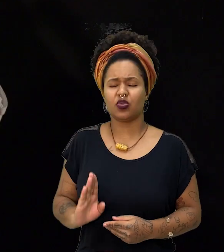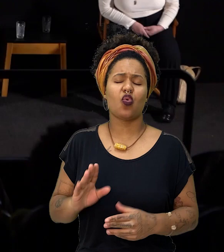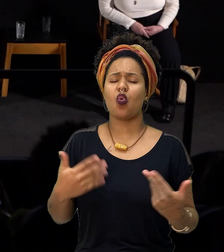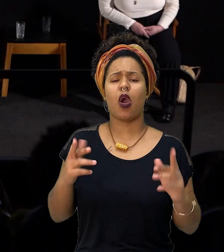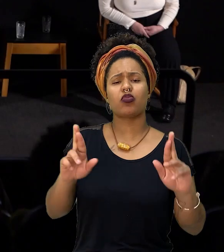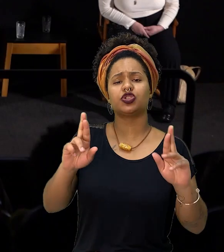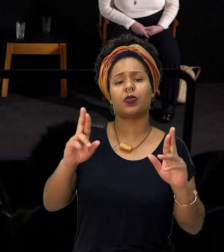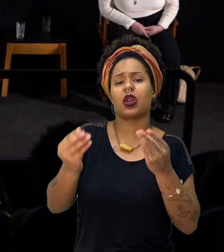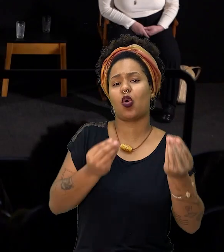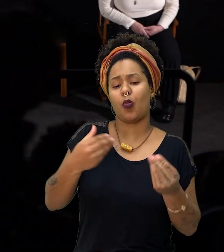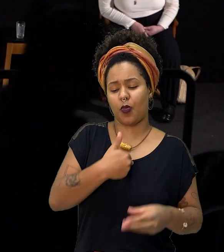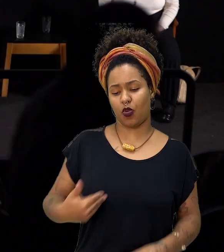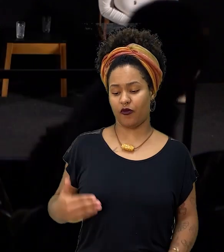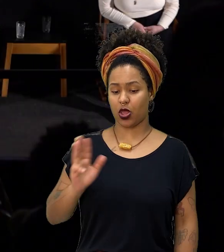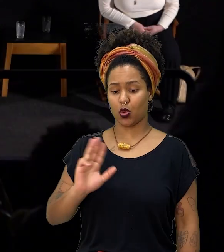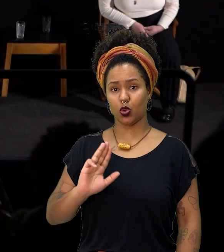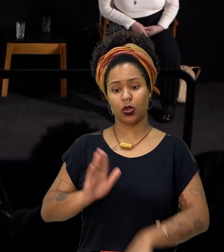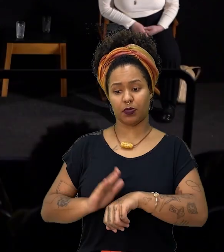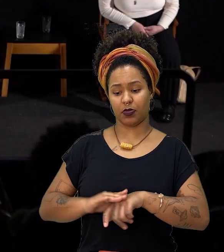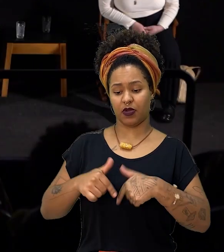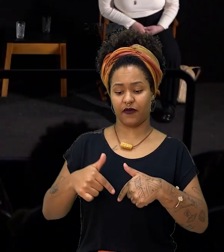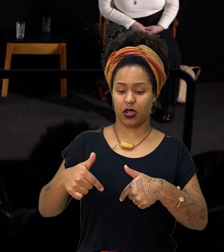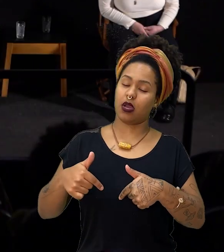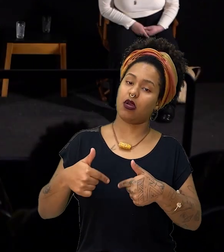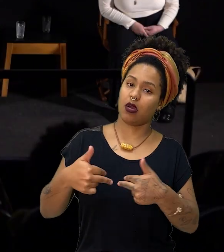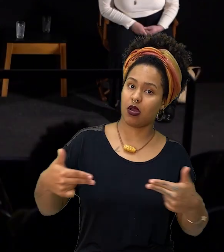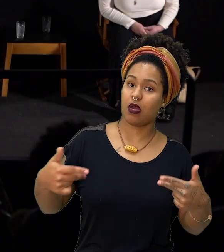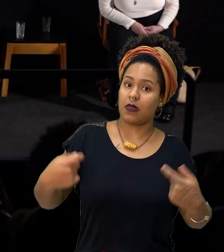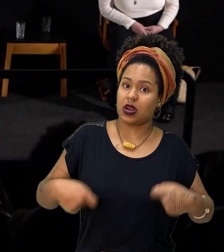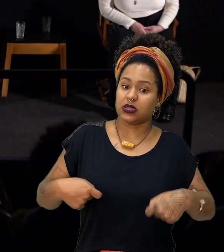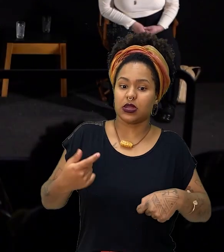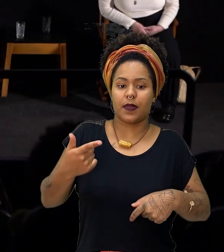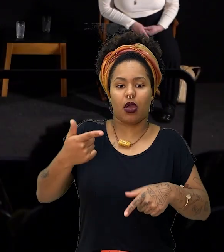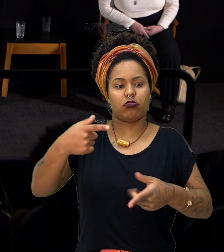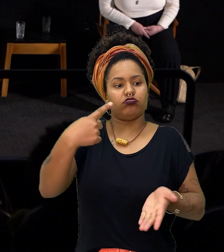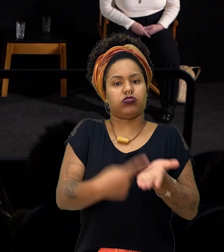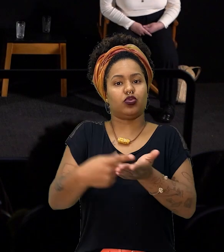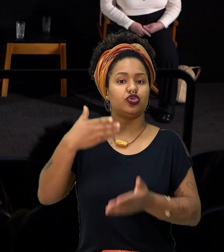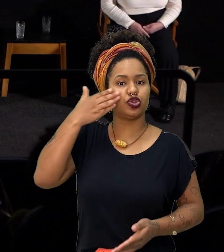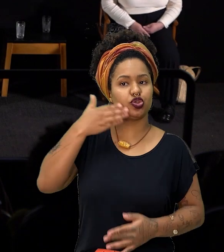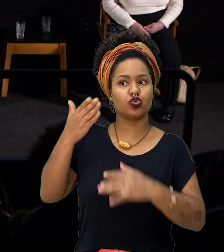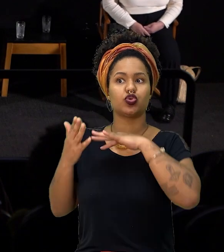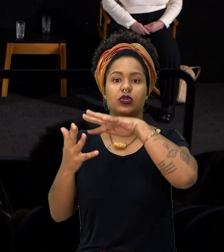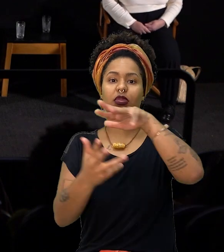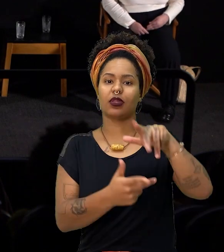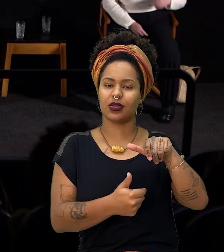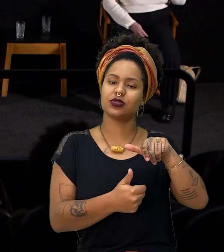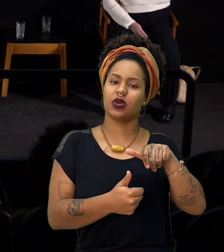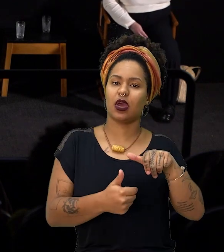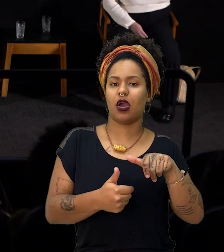efetivar, realizar as ações necessárias para cumprir os seus discursos internacionais de responsabilidade sobre as